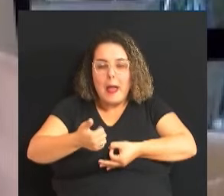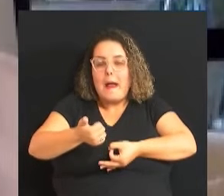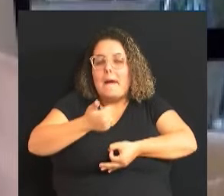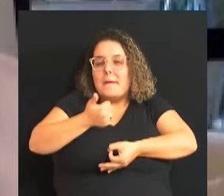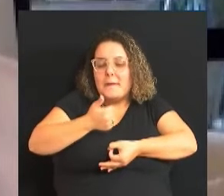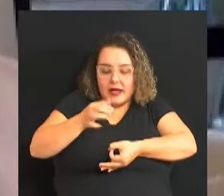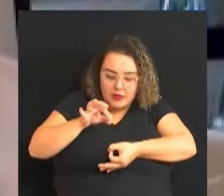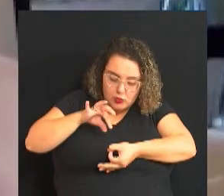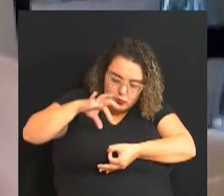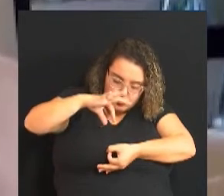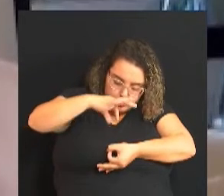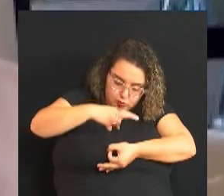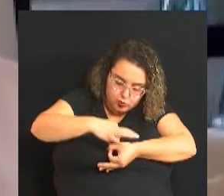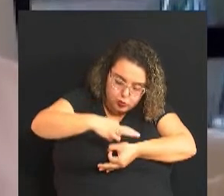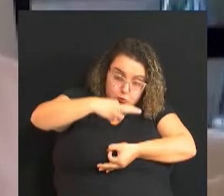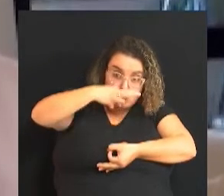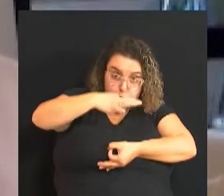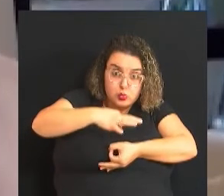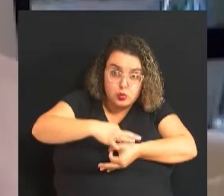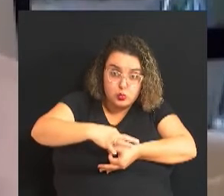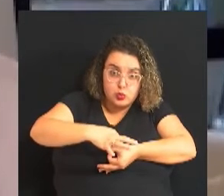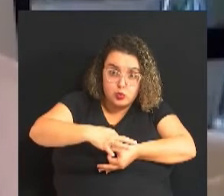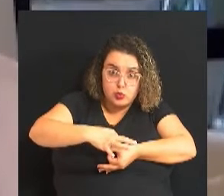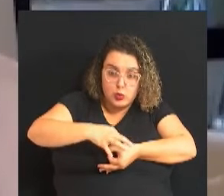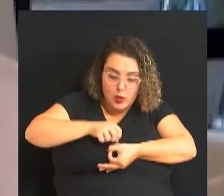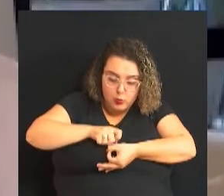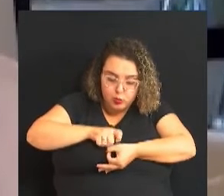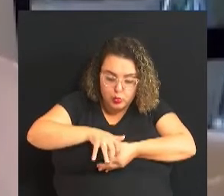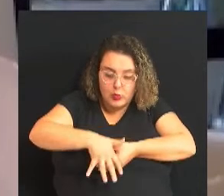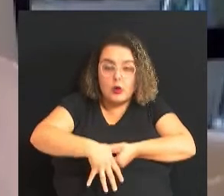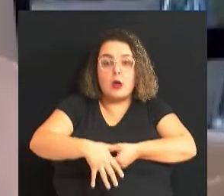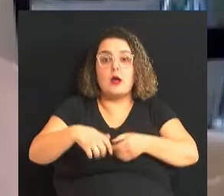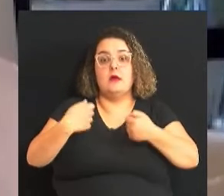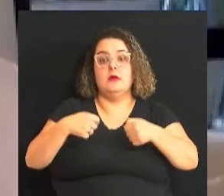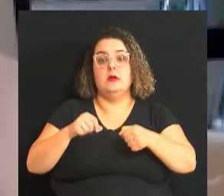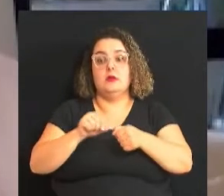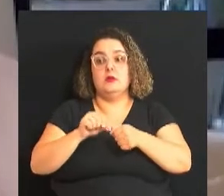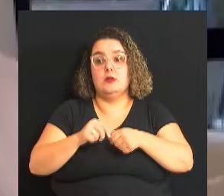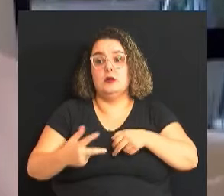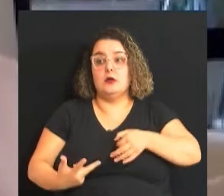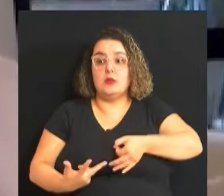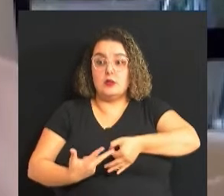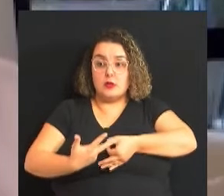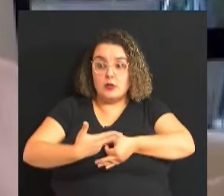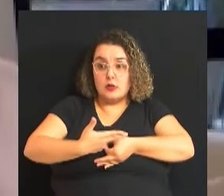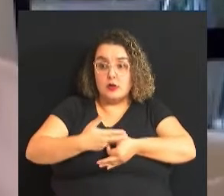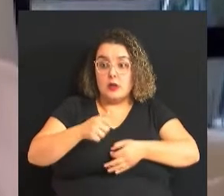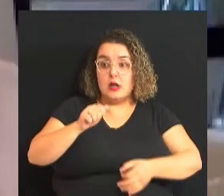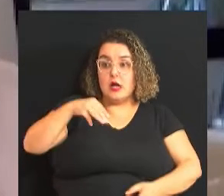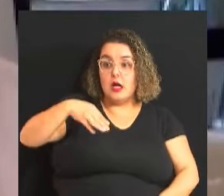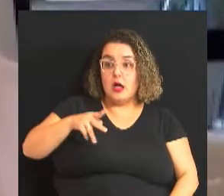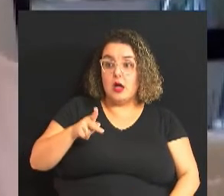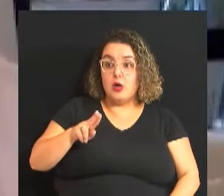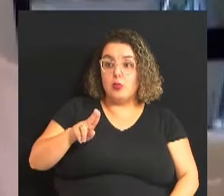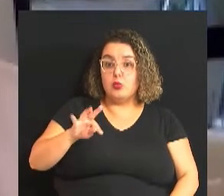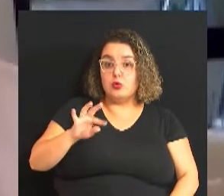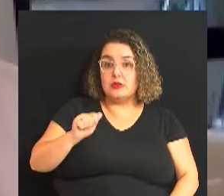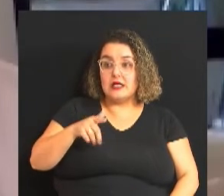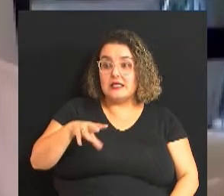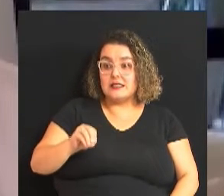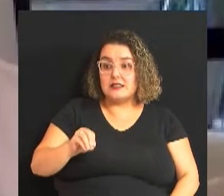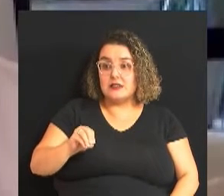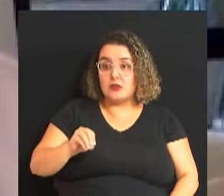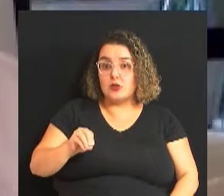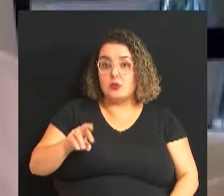da saída das fezes. Aí você tem que fazer uma operação que se chama amputação de reto. Você tira o reto